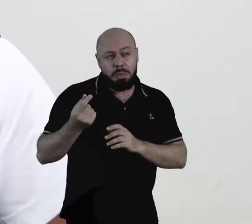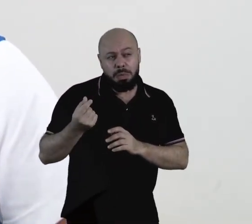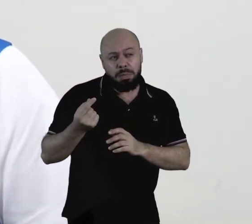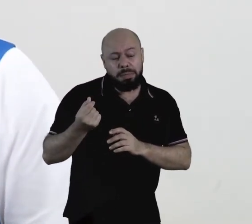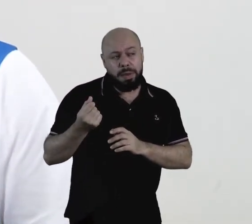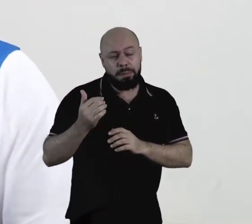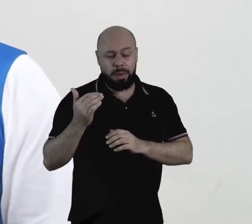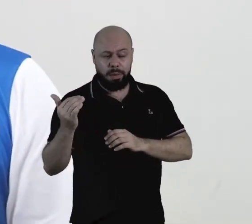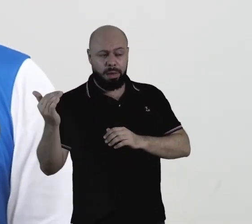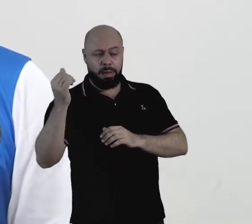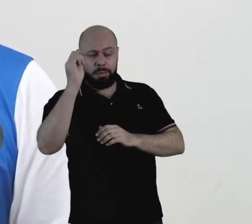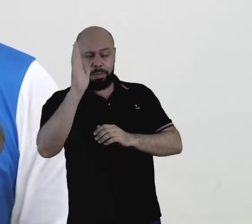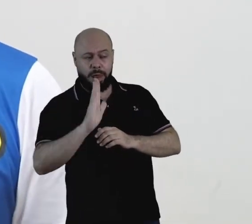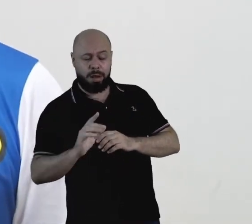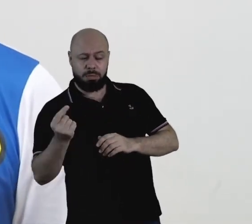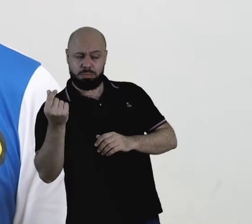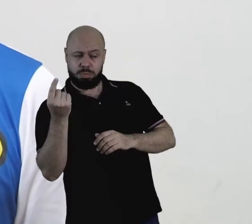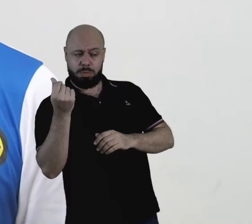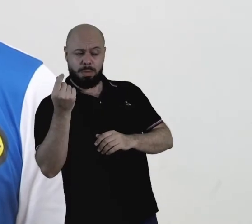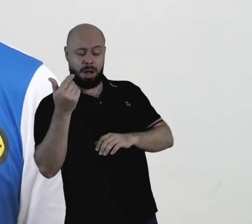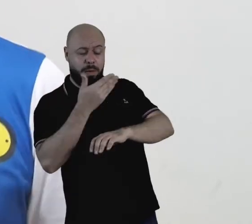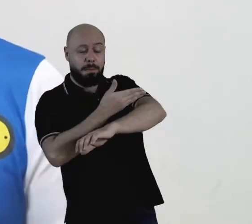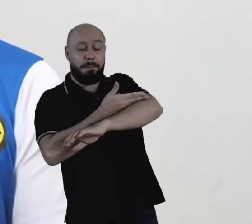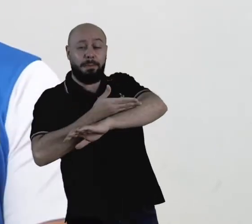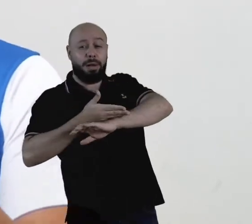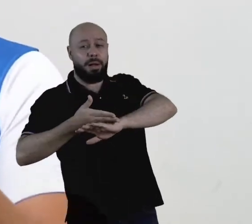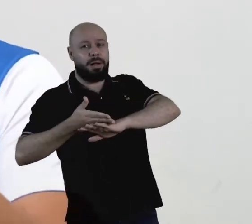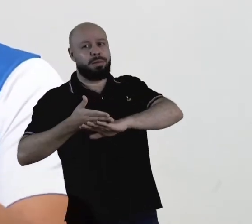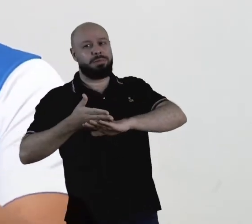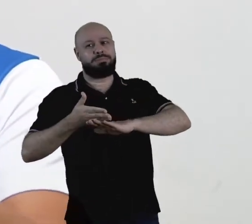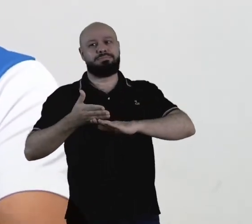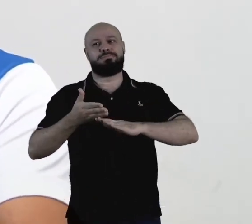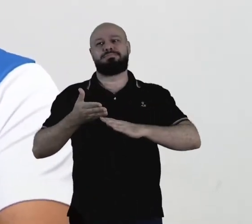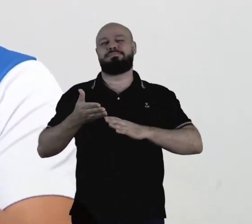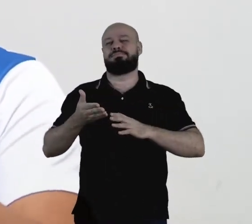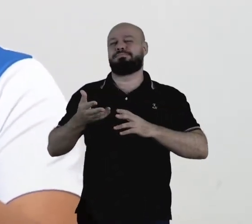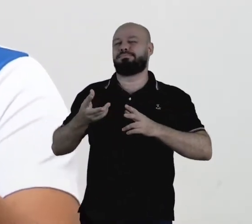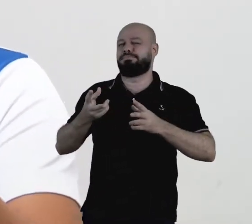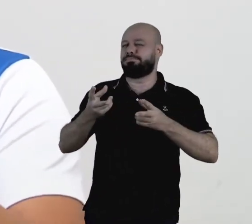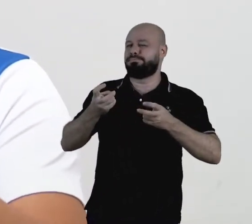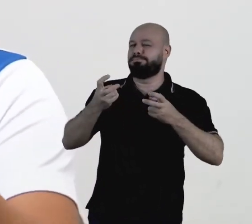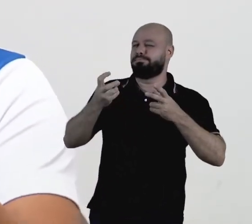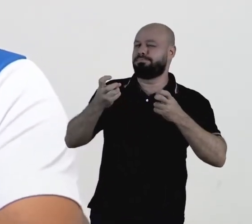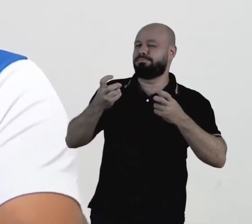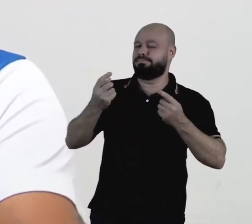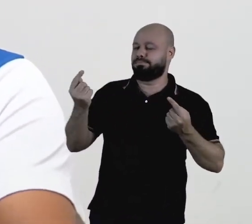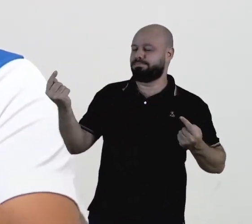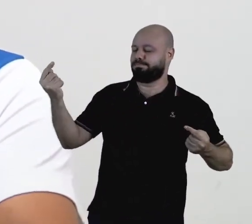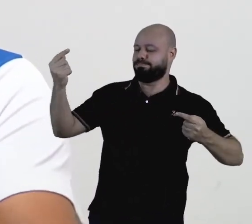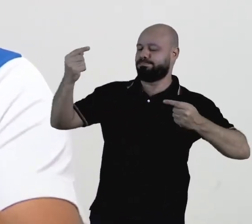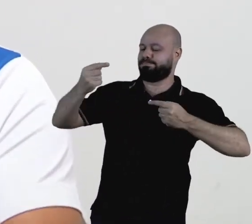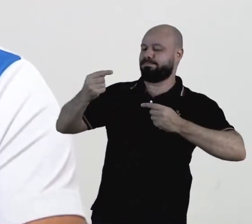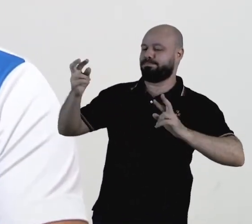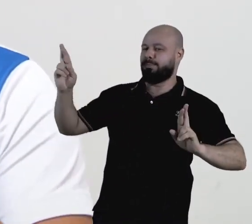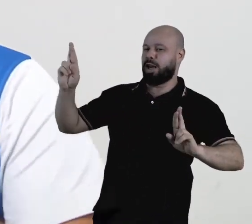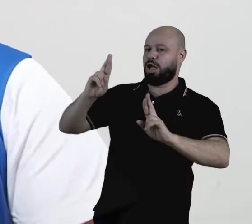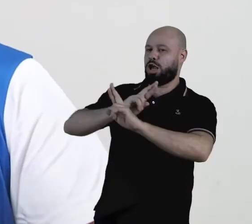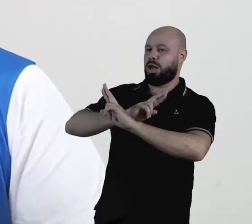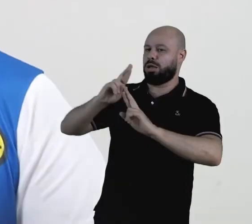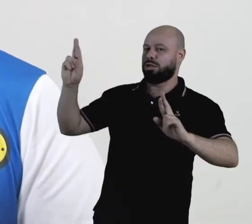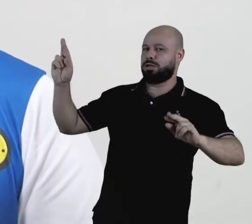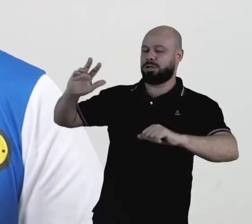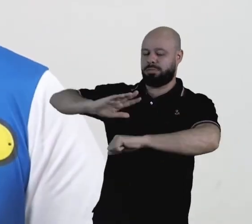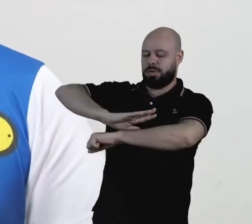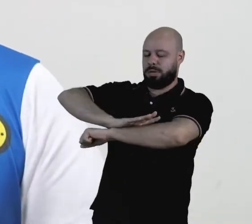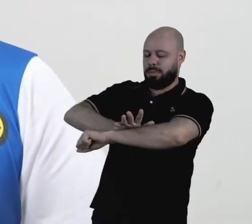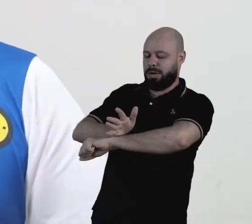elite brasileira, eram pessoas brancas. Aí percebe-se nitidamente uma relação de preconceito e, mais